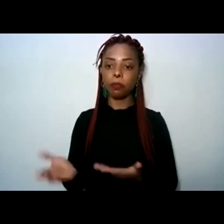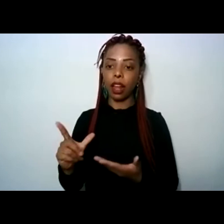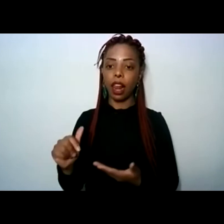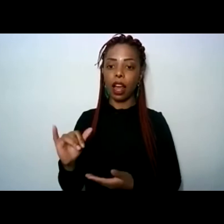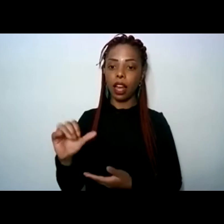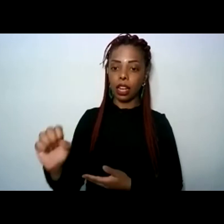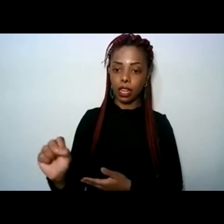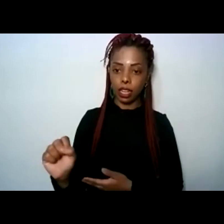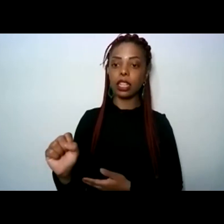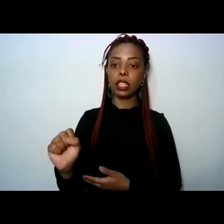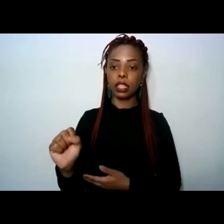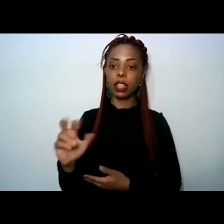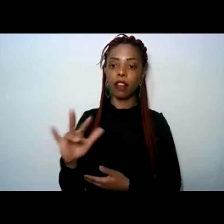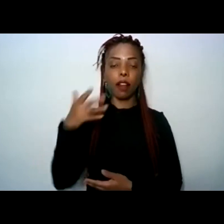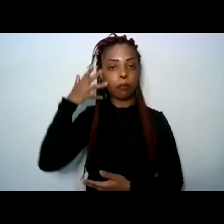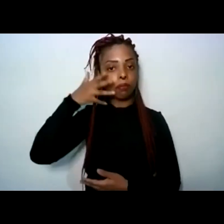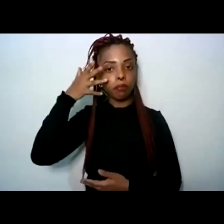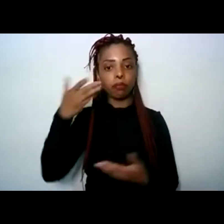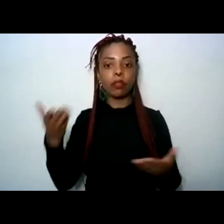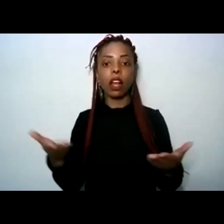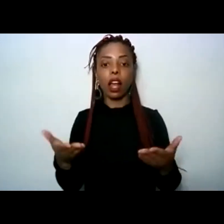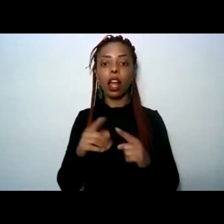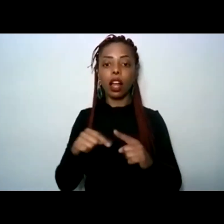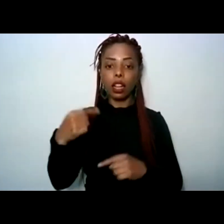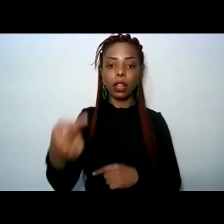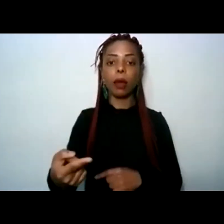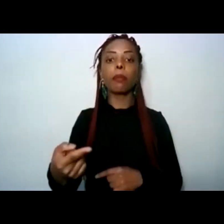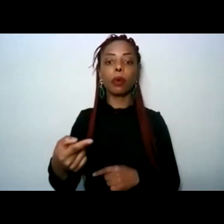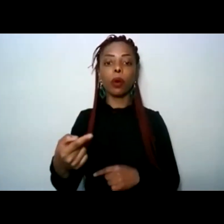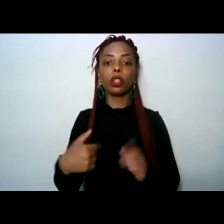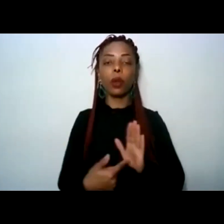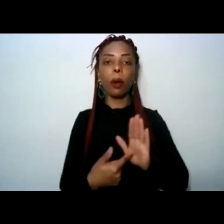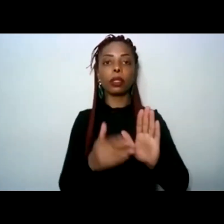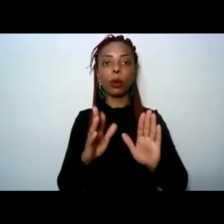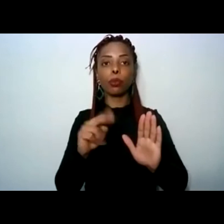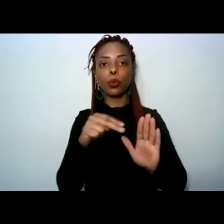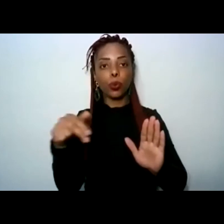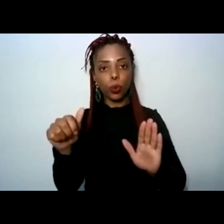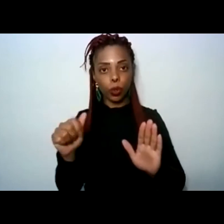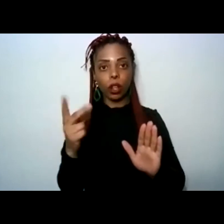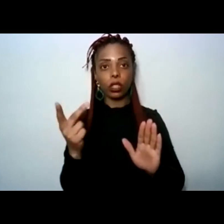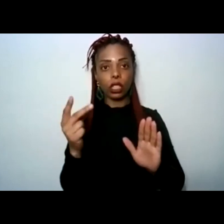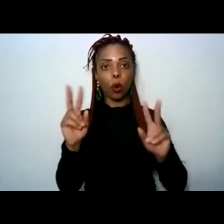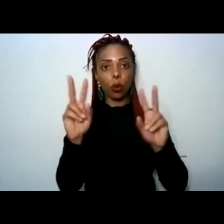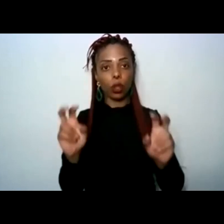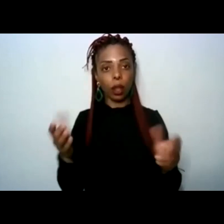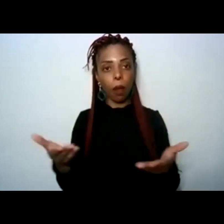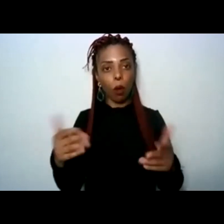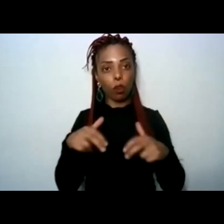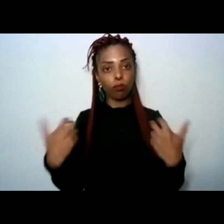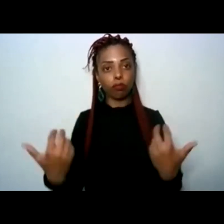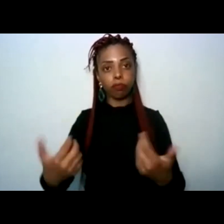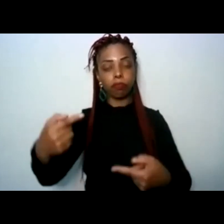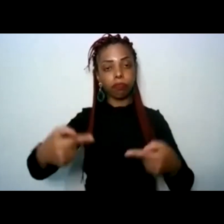realizará a sua palestra, e logo na sequência eu apresentarei a Bruna, né, para o segundo tema da Mesa Redonda de hoje, e ao final